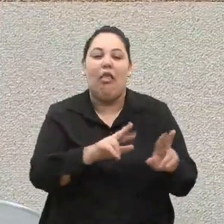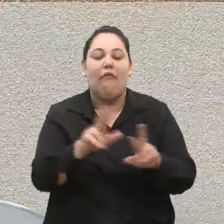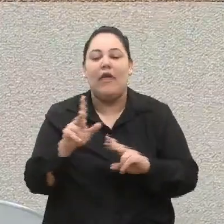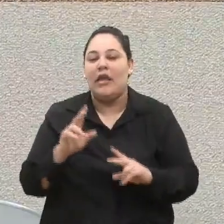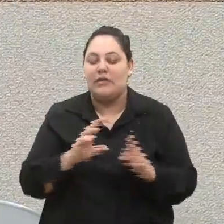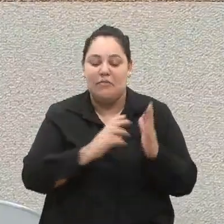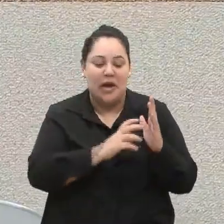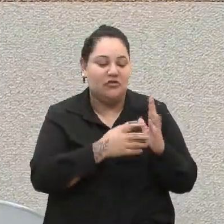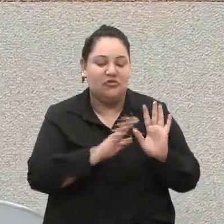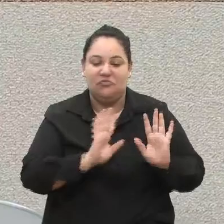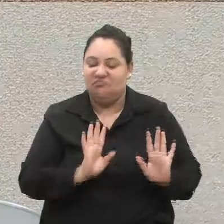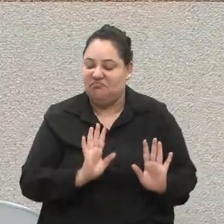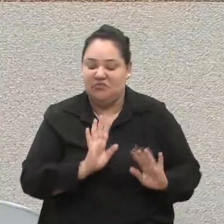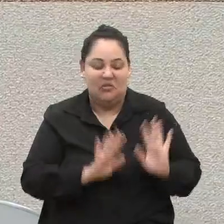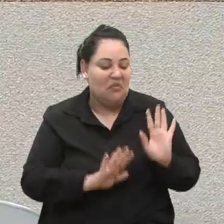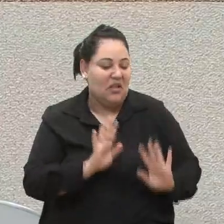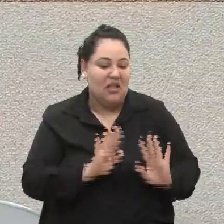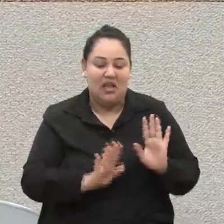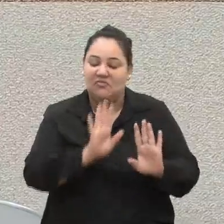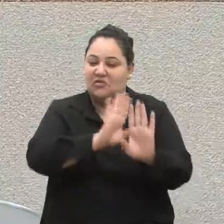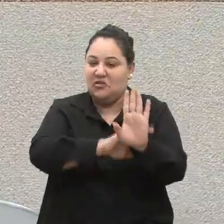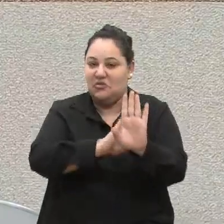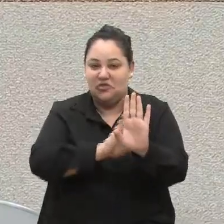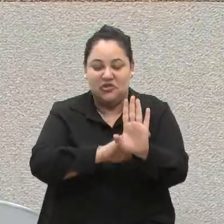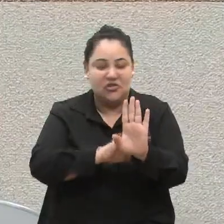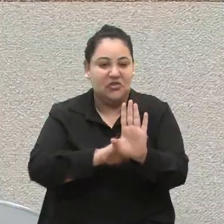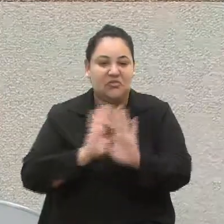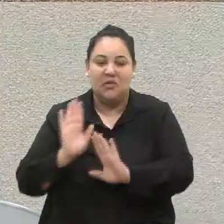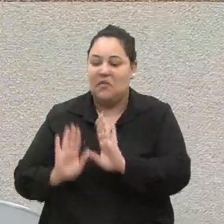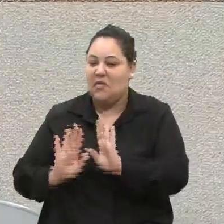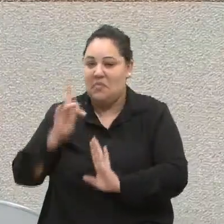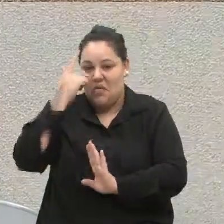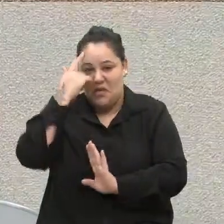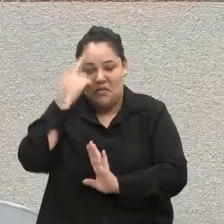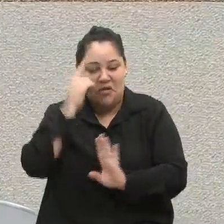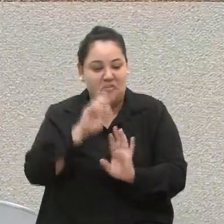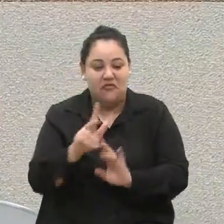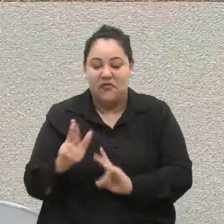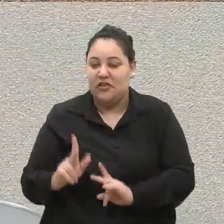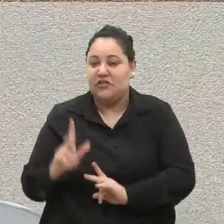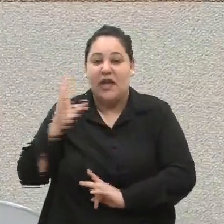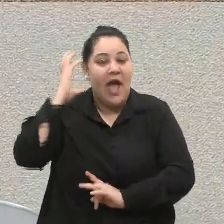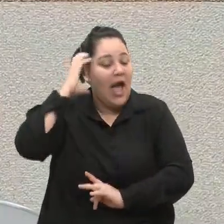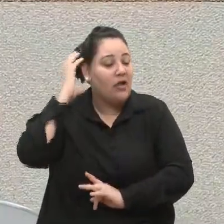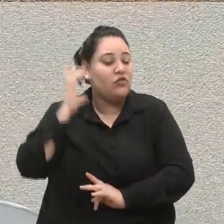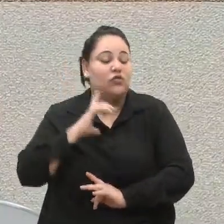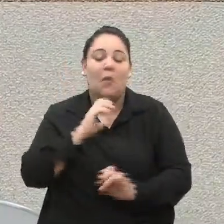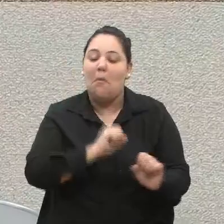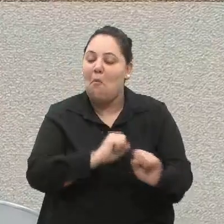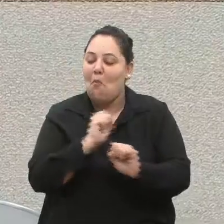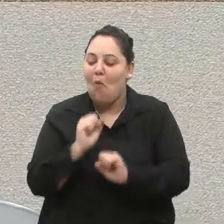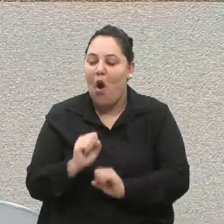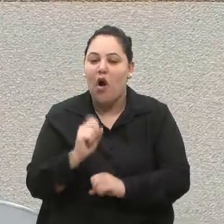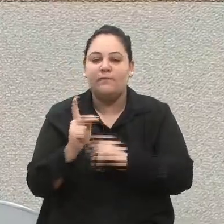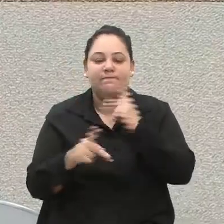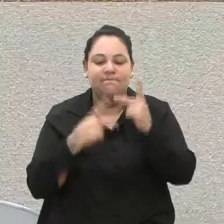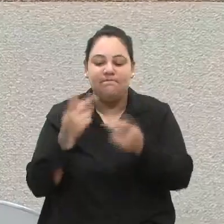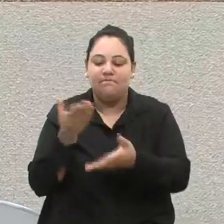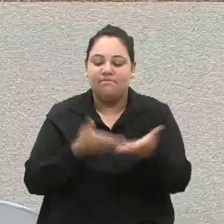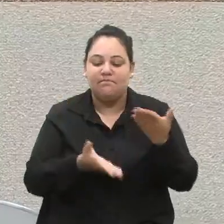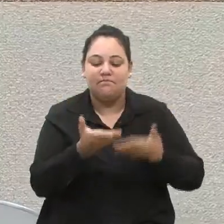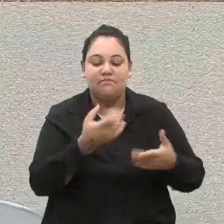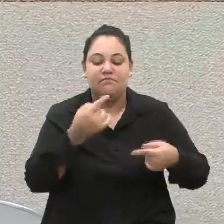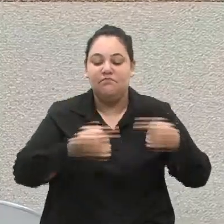os partidos, independente de ideologias, independente de pensamento, têm espaço para falar, para discutir, para se